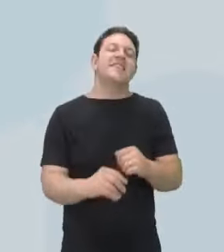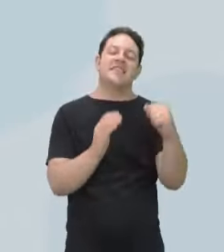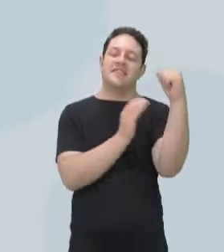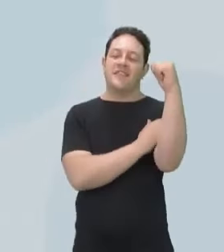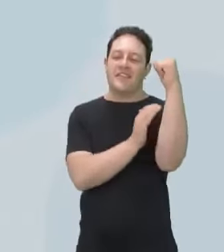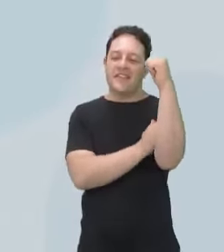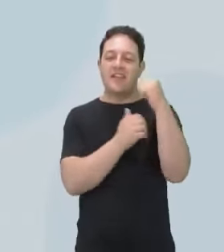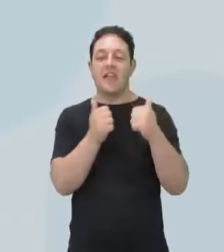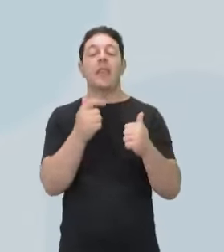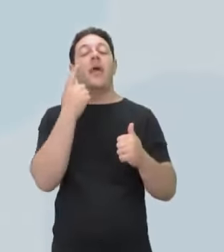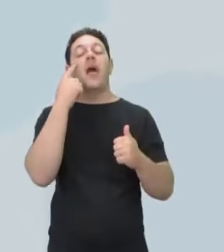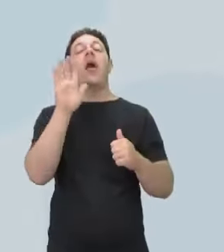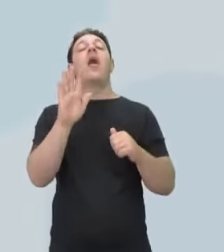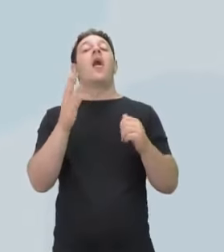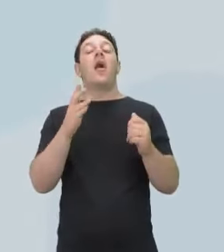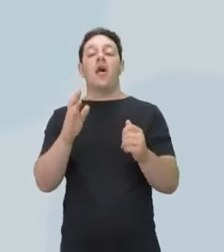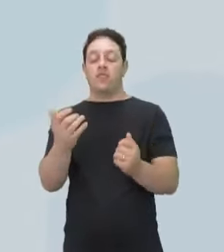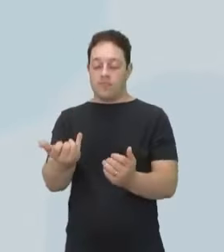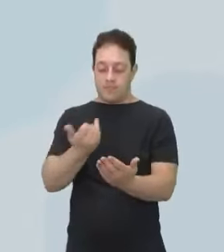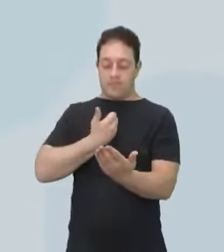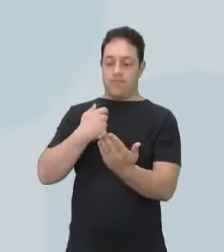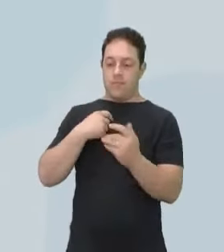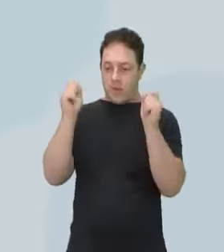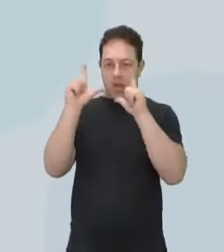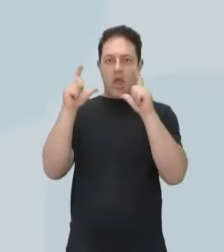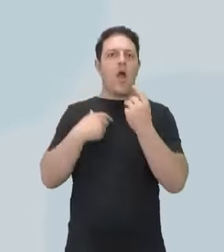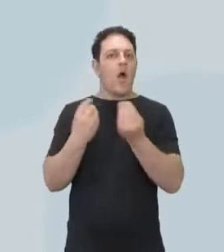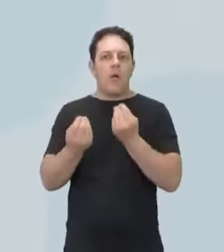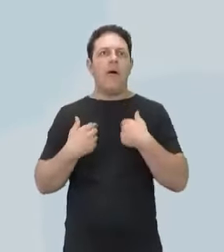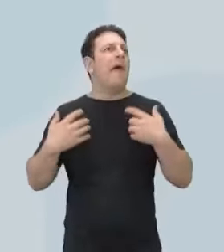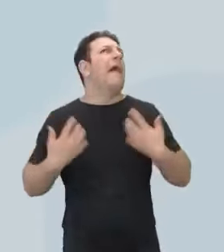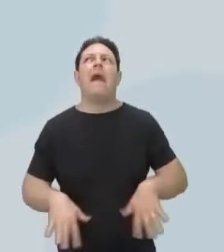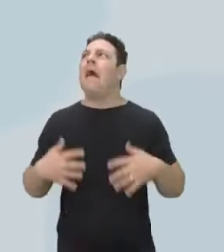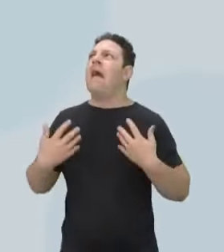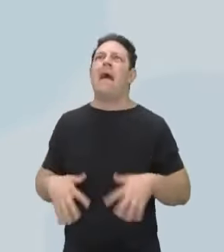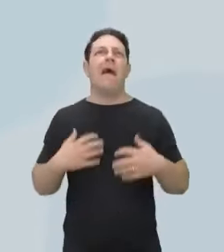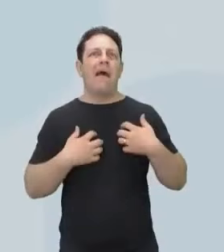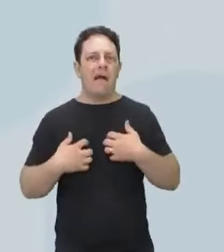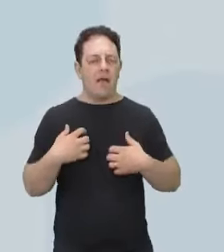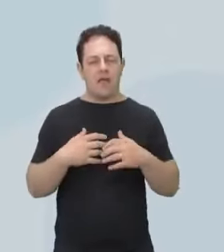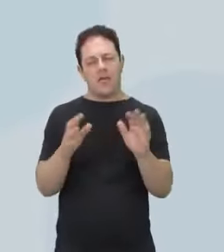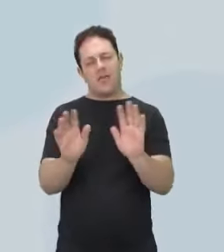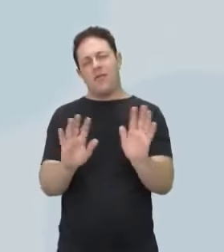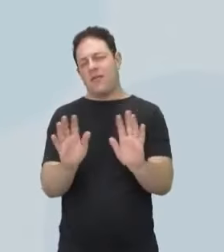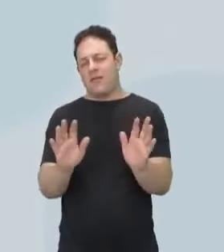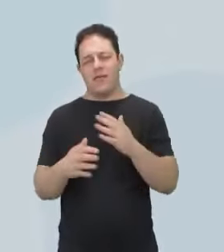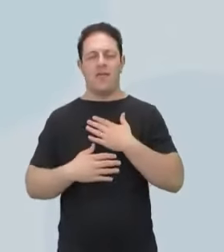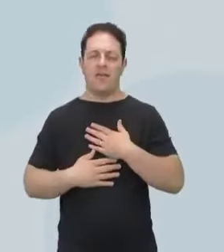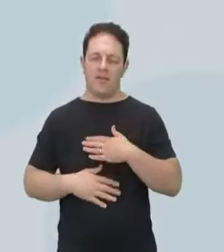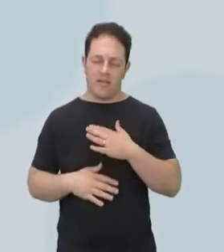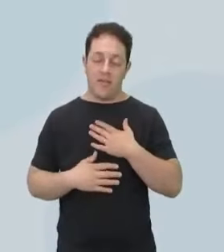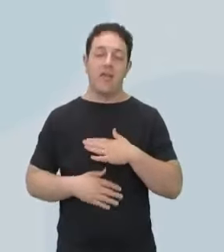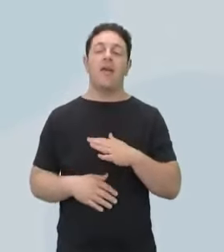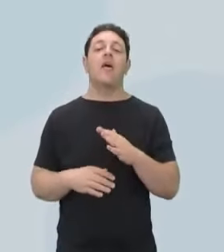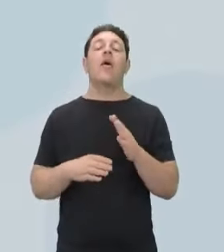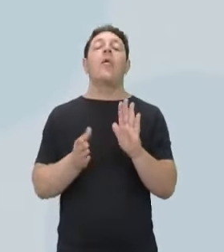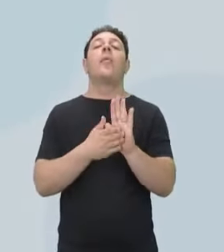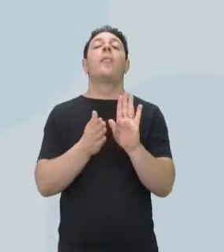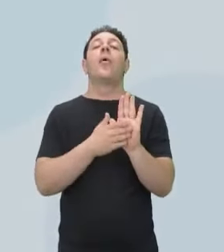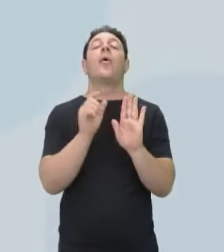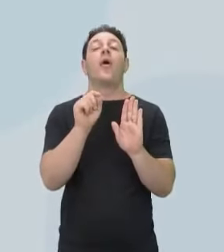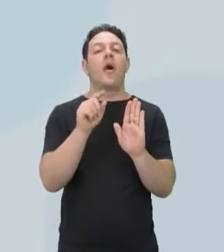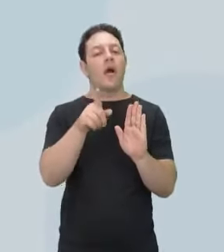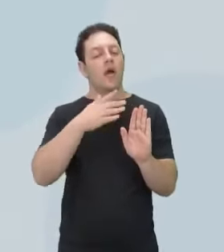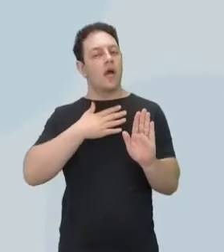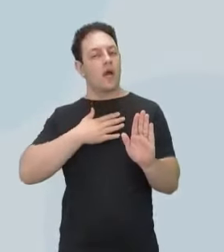a partir do momento que eu recebi um alerta, o que eu faço? Eu vou me desesperar? Não, o propósito é justamente... não se desesperar,